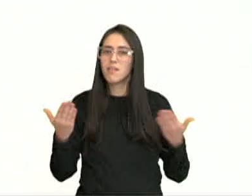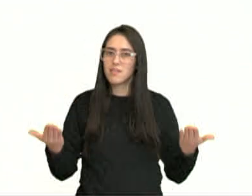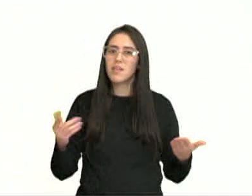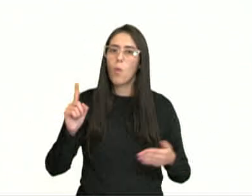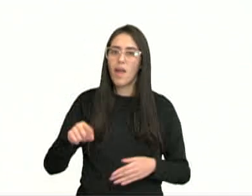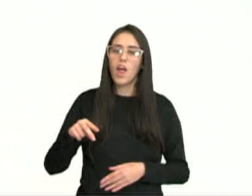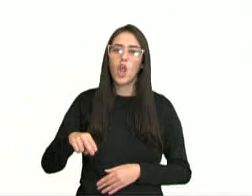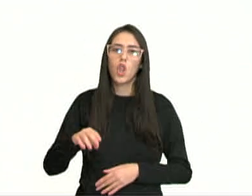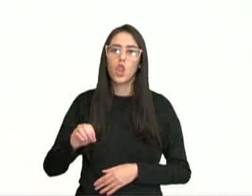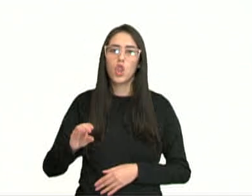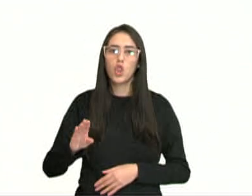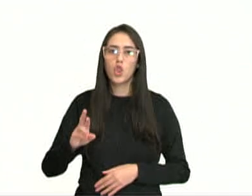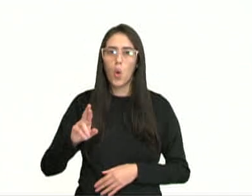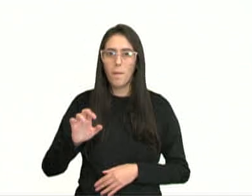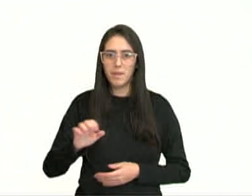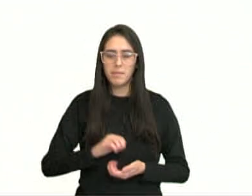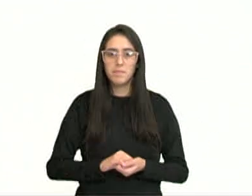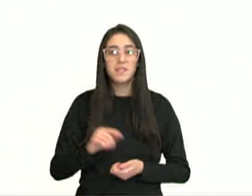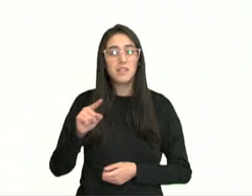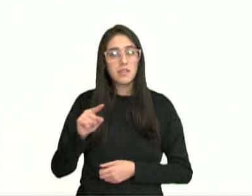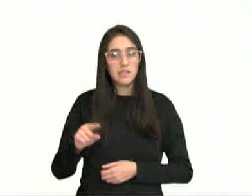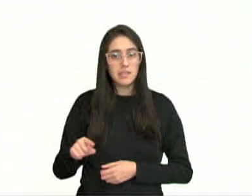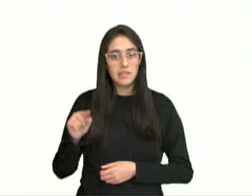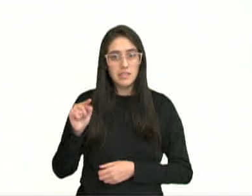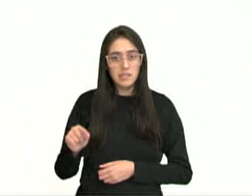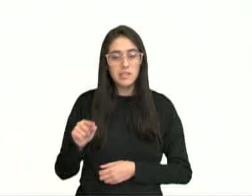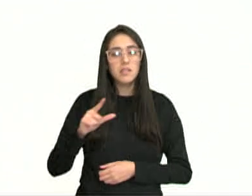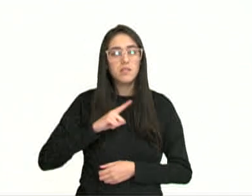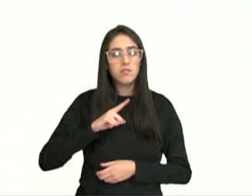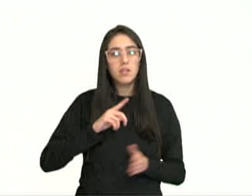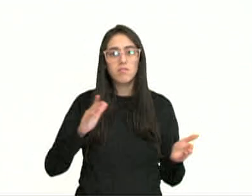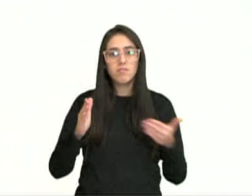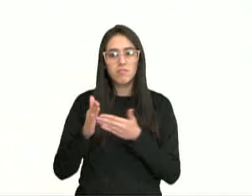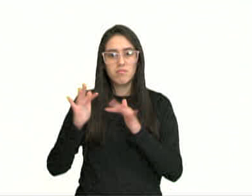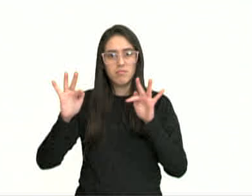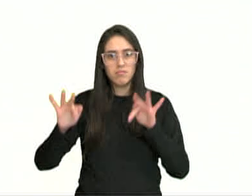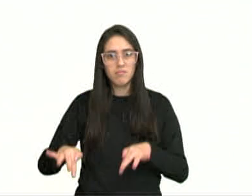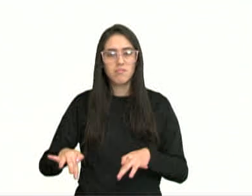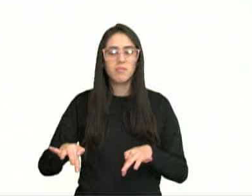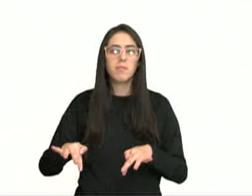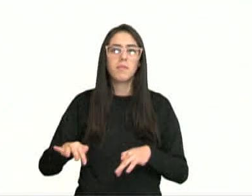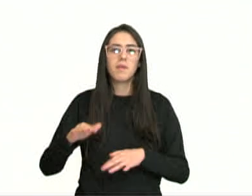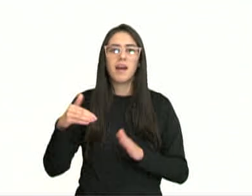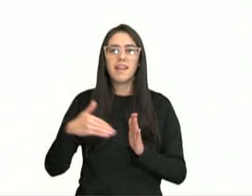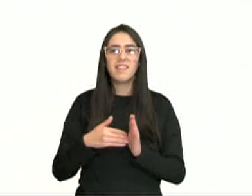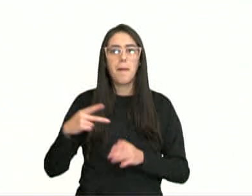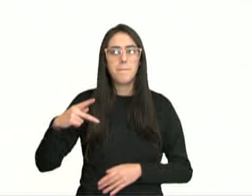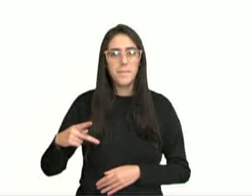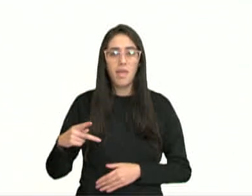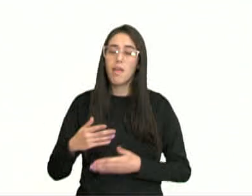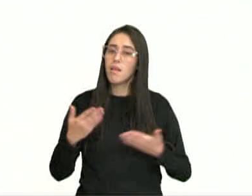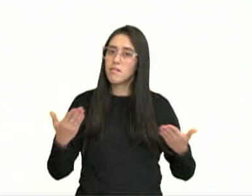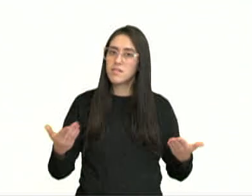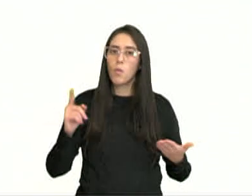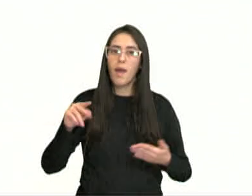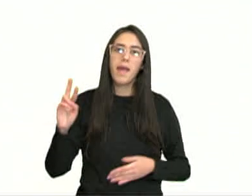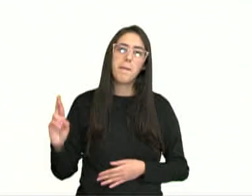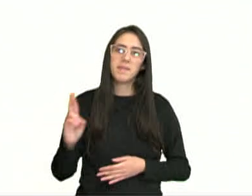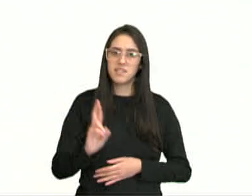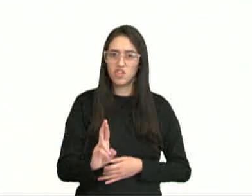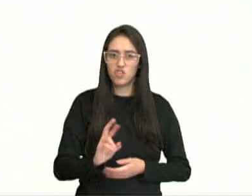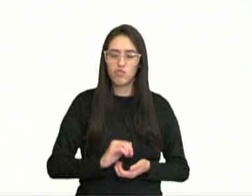gás nobre. E o Z, como é um elemento que termina a distribuição eletrônica no subnível P, então é um elemento